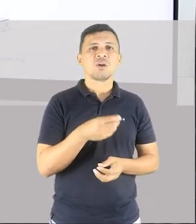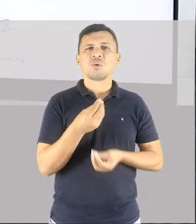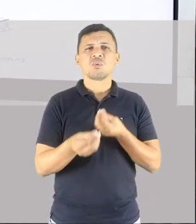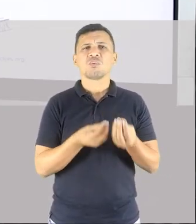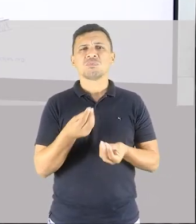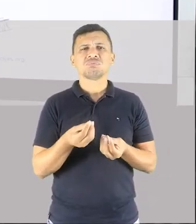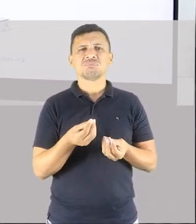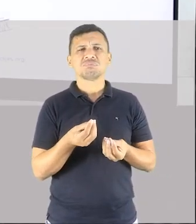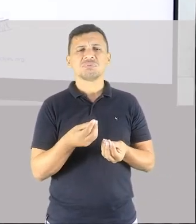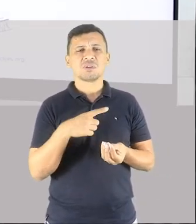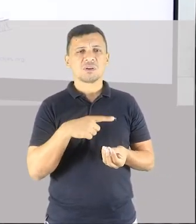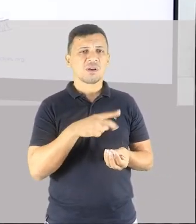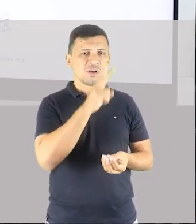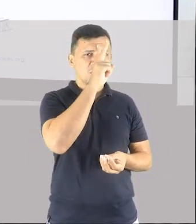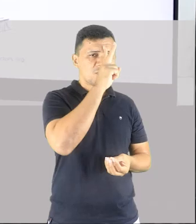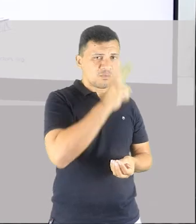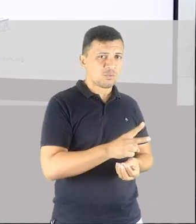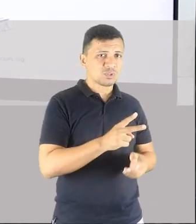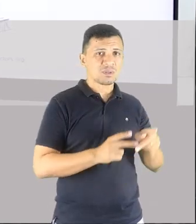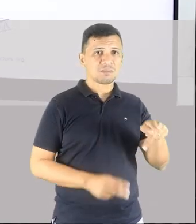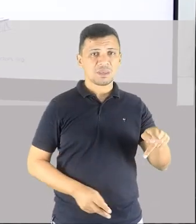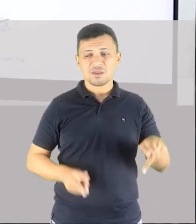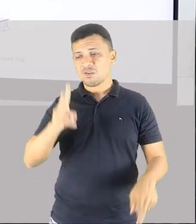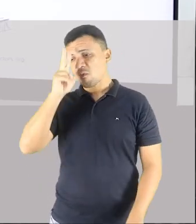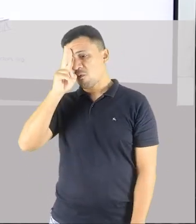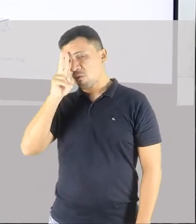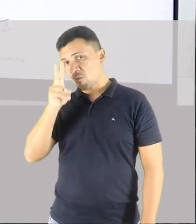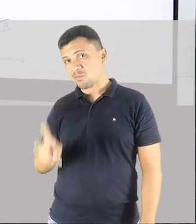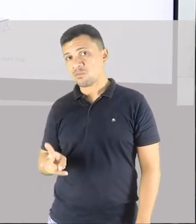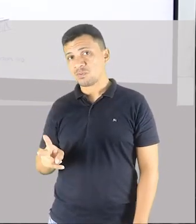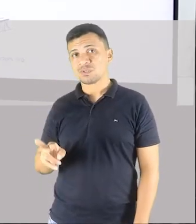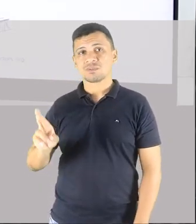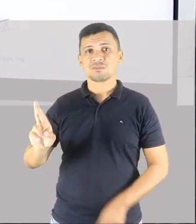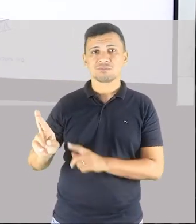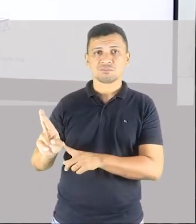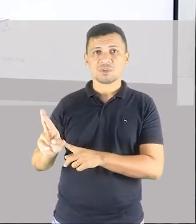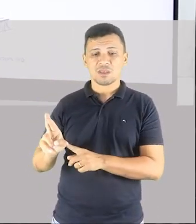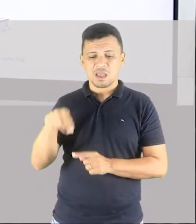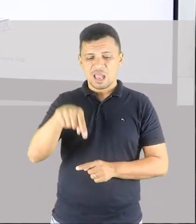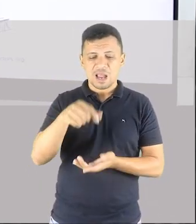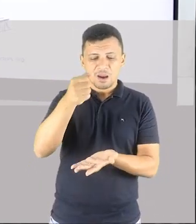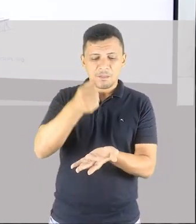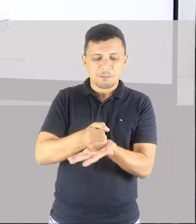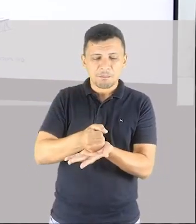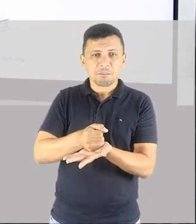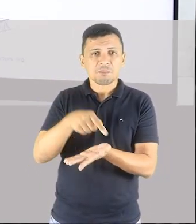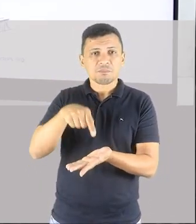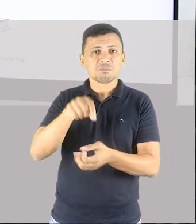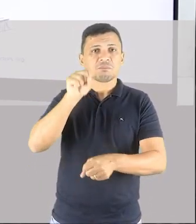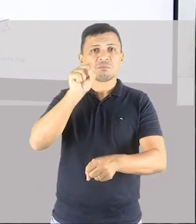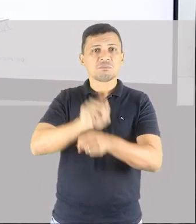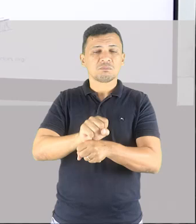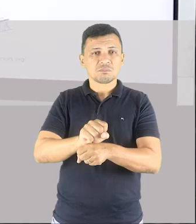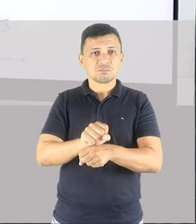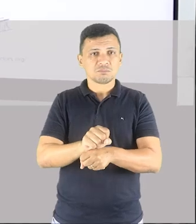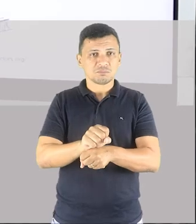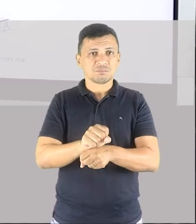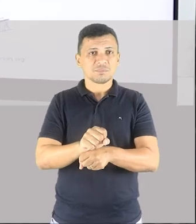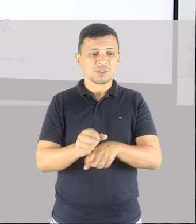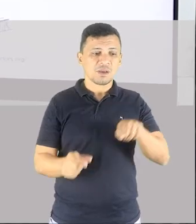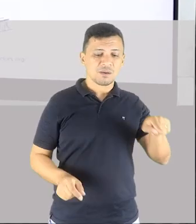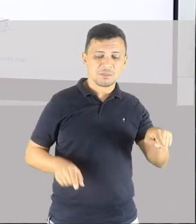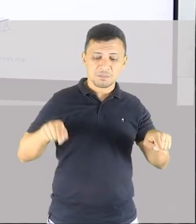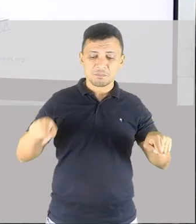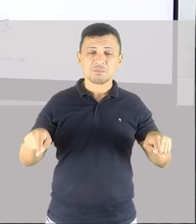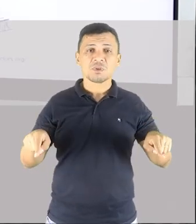elementos são esses? Força potente e força resistente. Força potente de um lado, força resistente do outro,